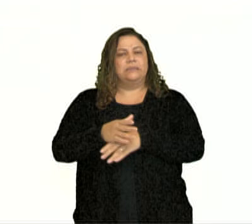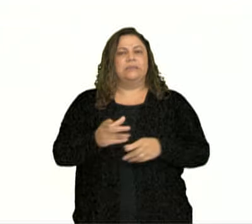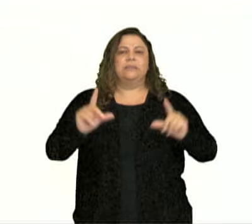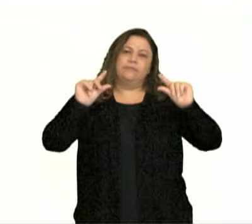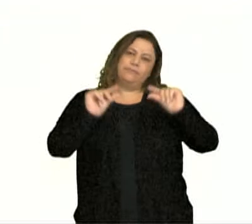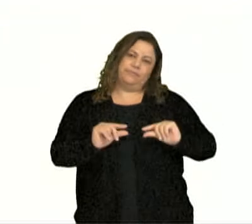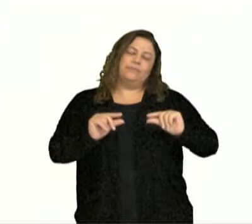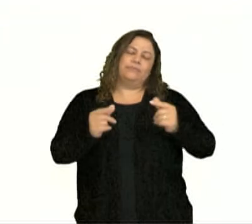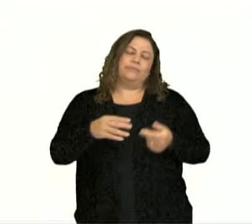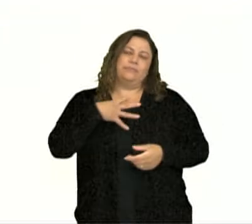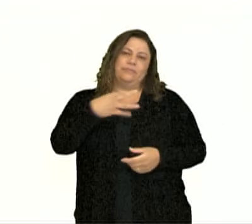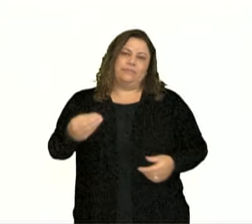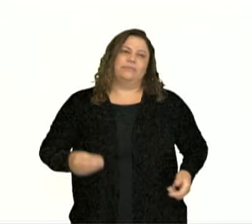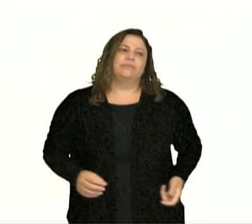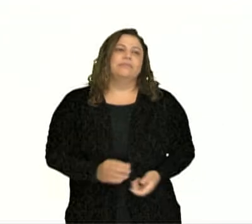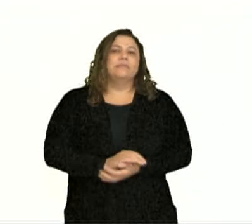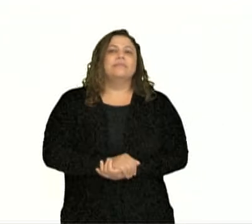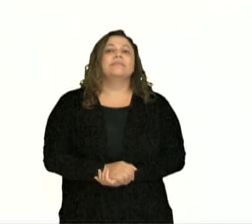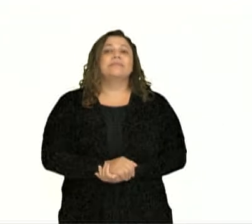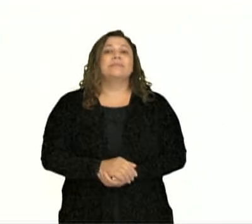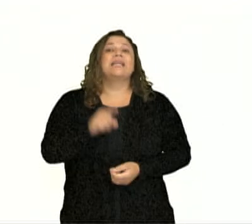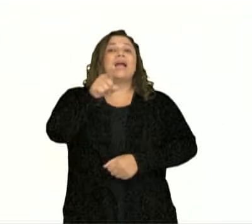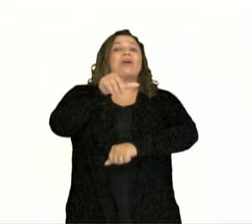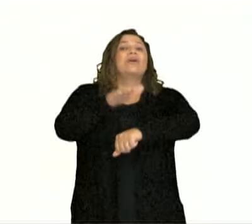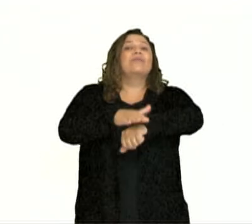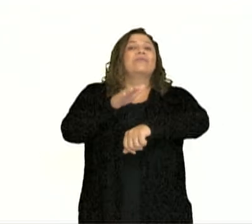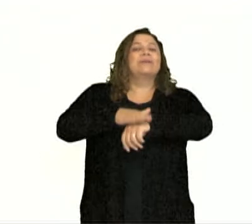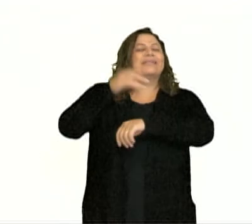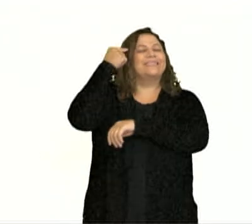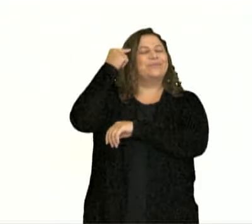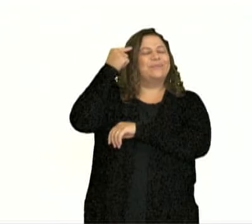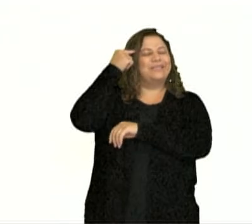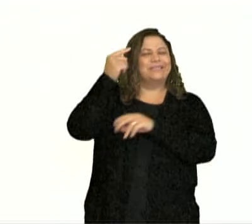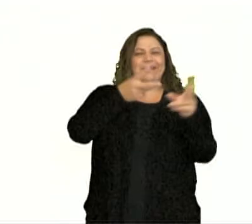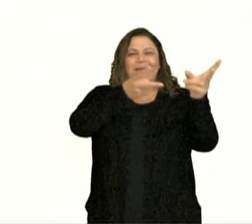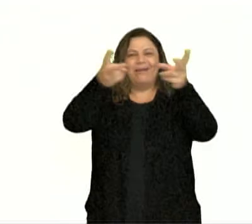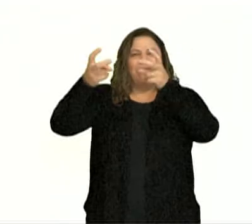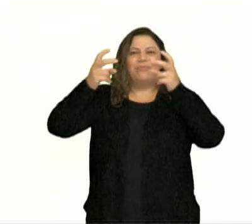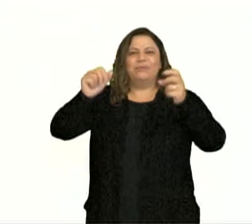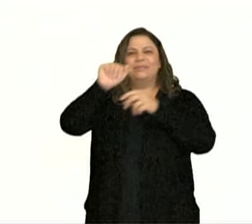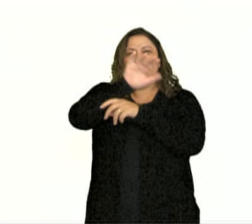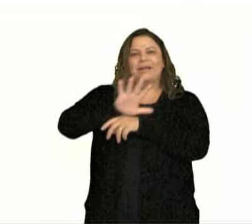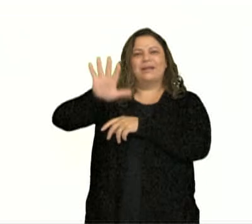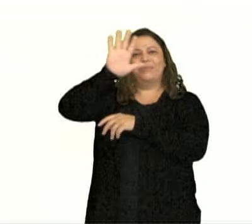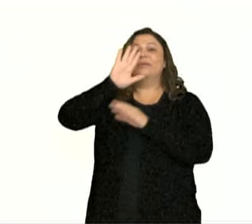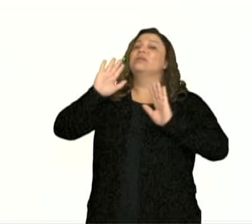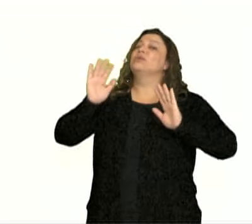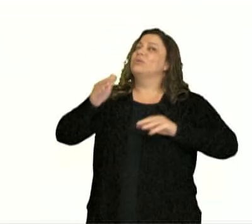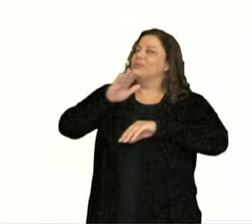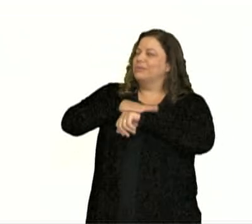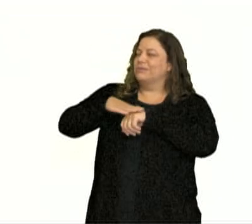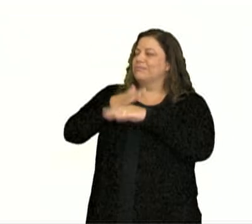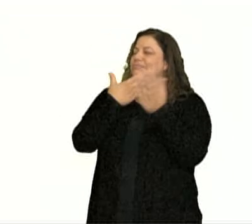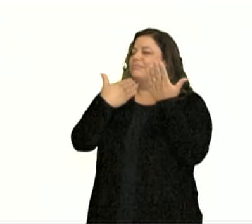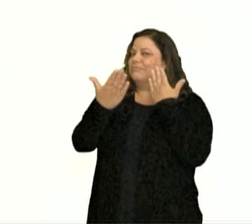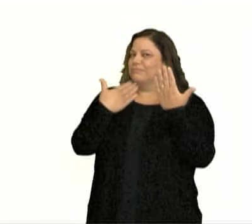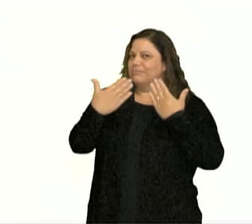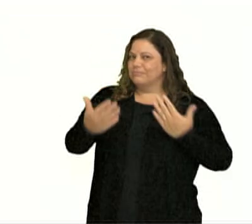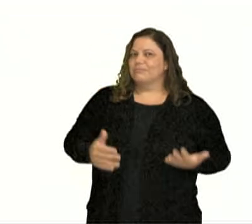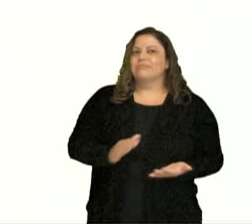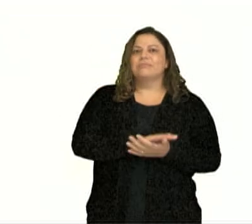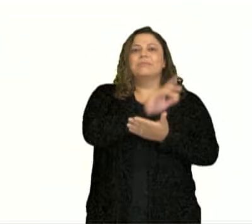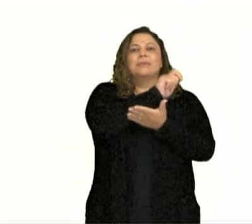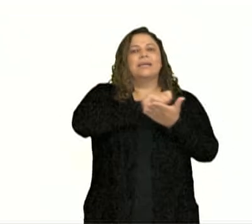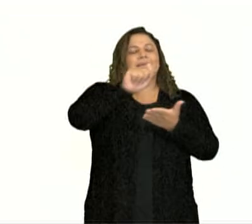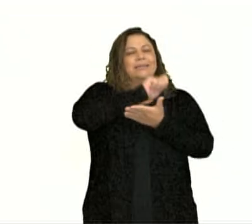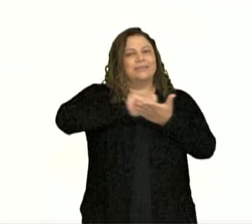menos filhos, tá? Então agora é sua vez de pensar aí, observe a imagem, aquela que a gente já conversou, a gente já viu. e